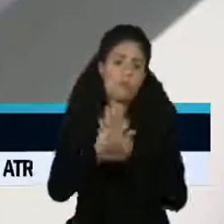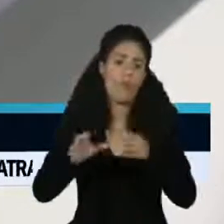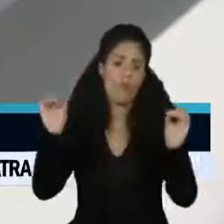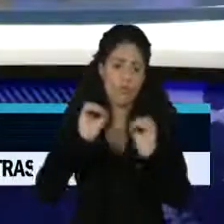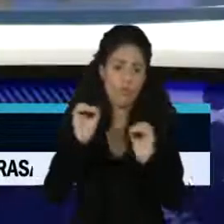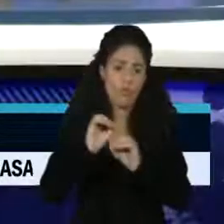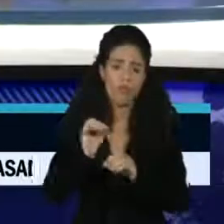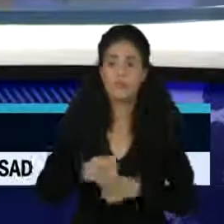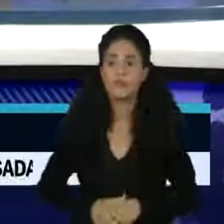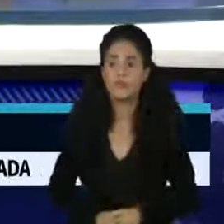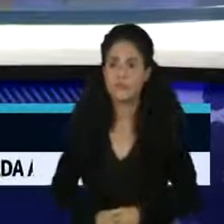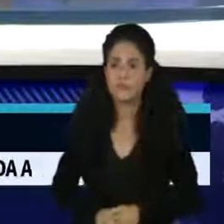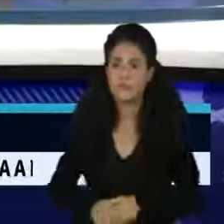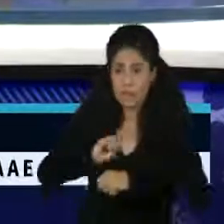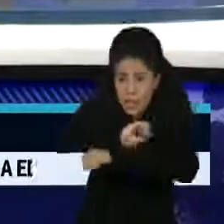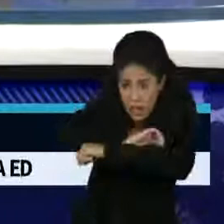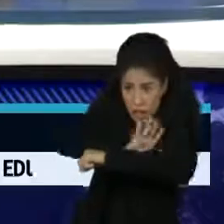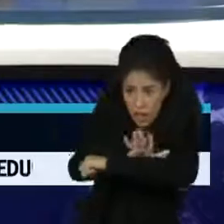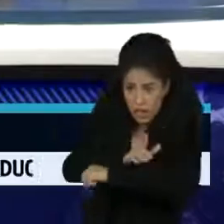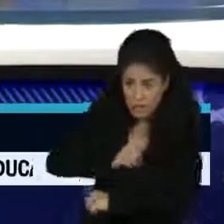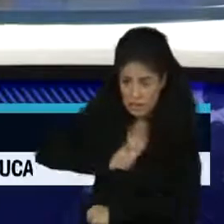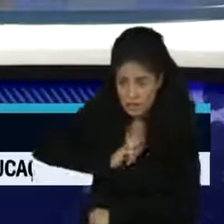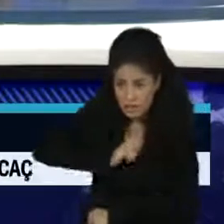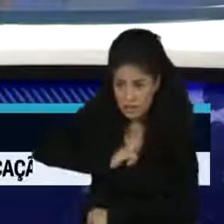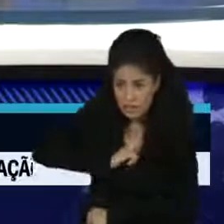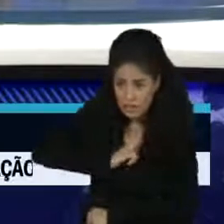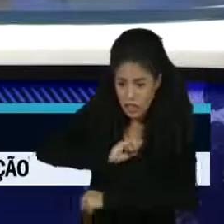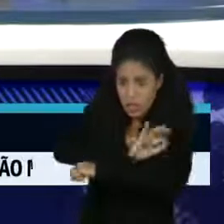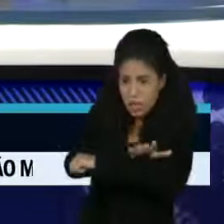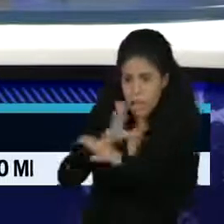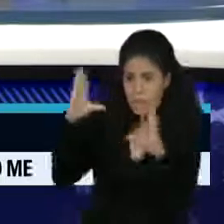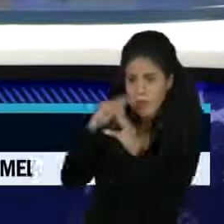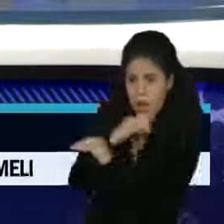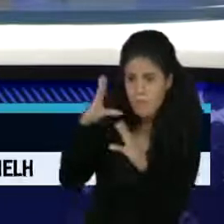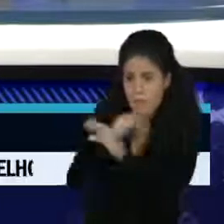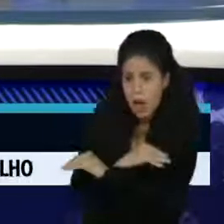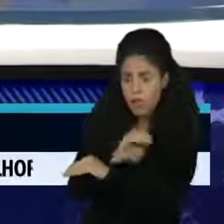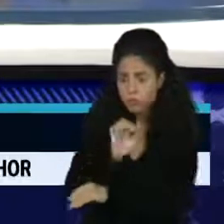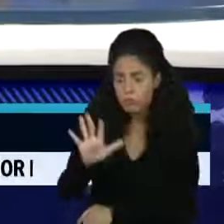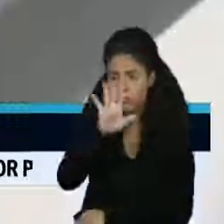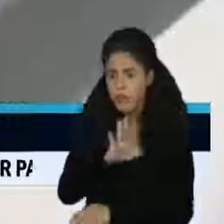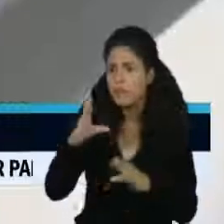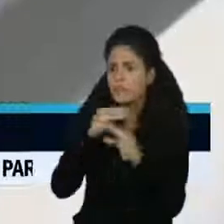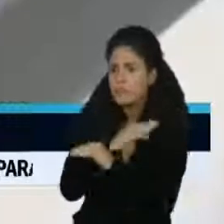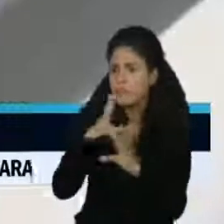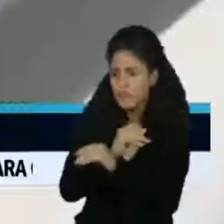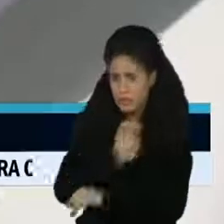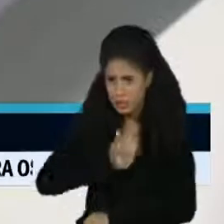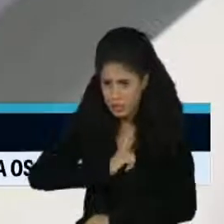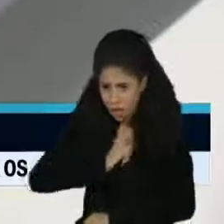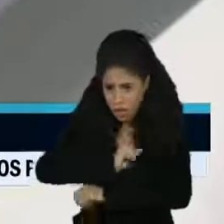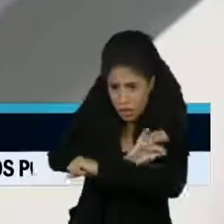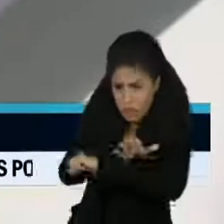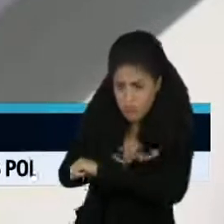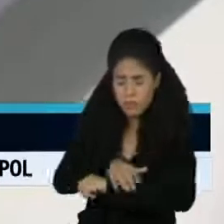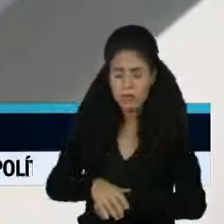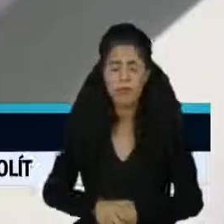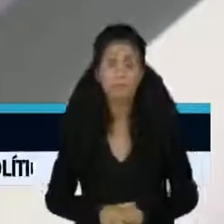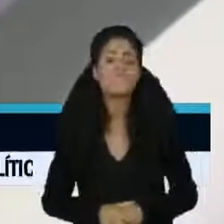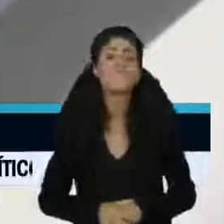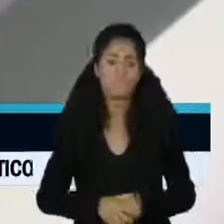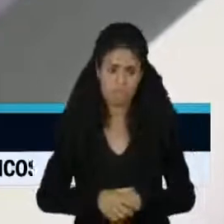e você acha que há racismo embutido nas práticas de acolhimento de refugiados na Europa Professor aqui